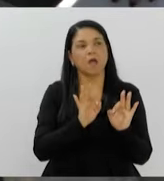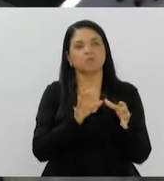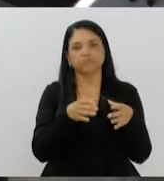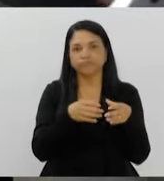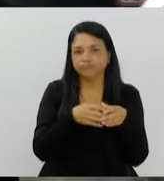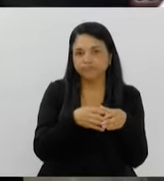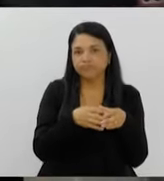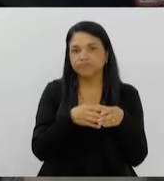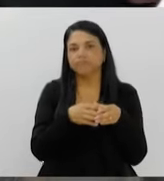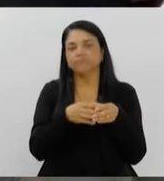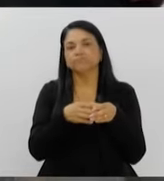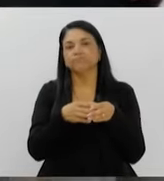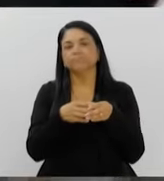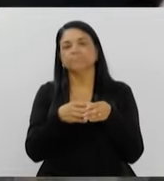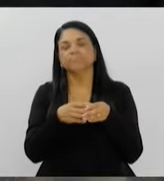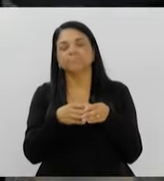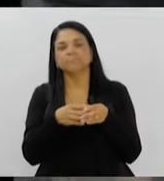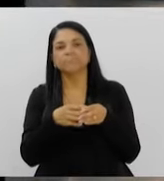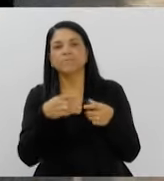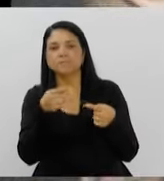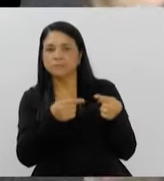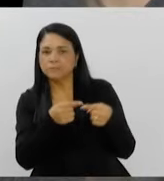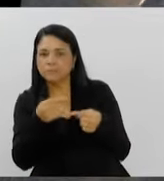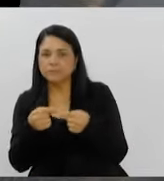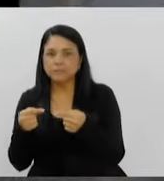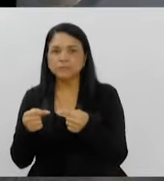trav o bom comb